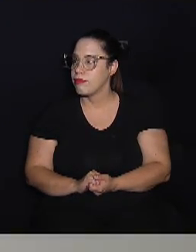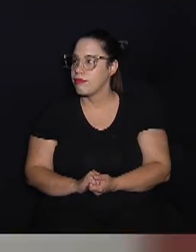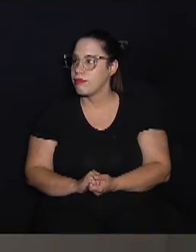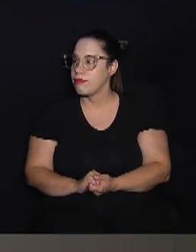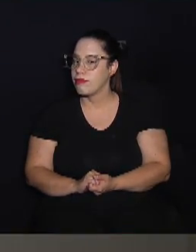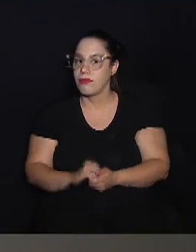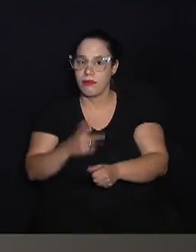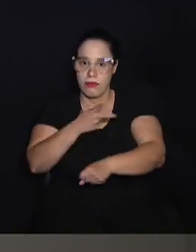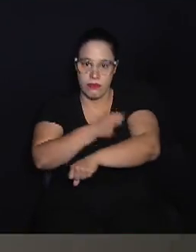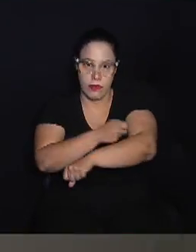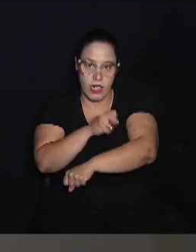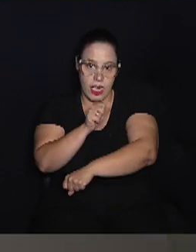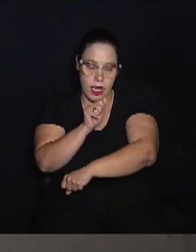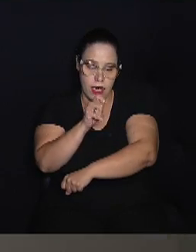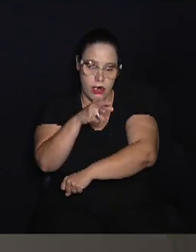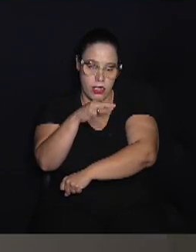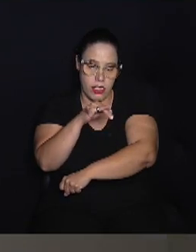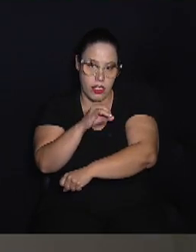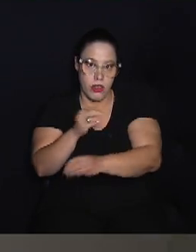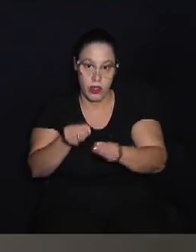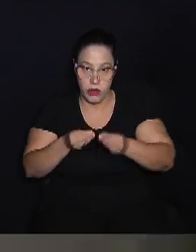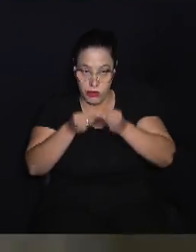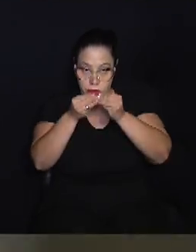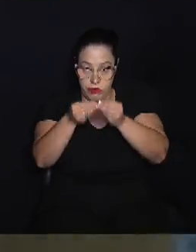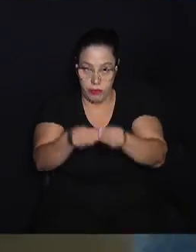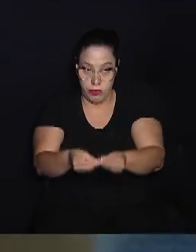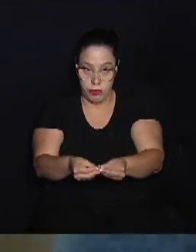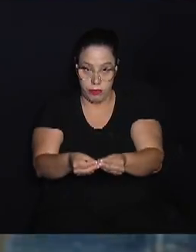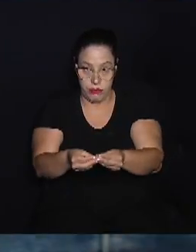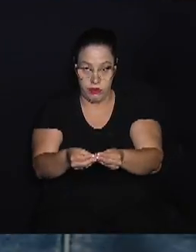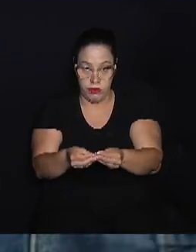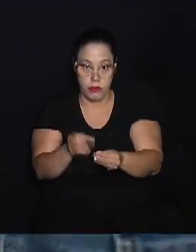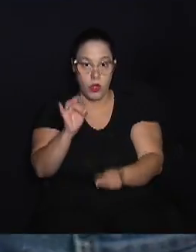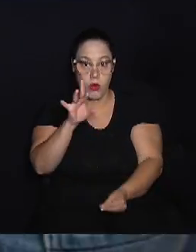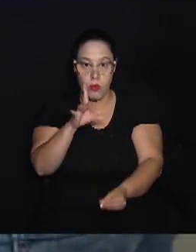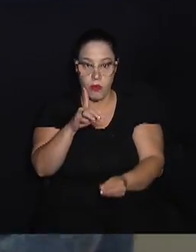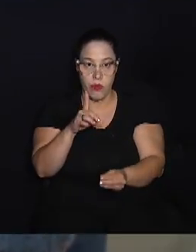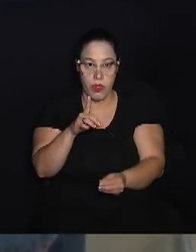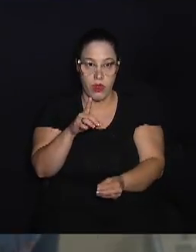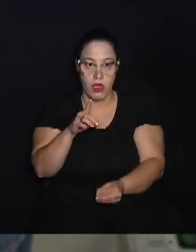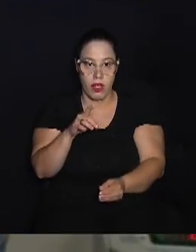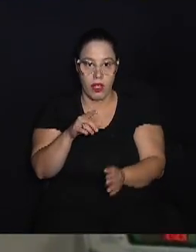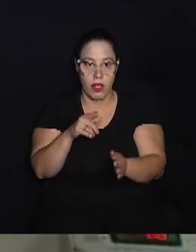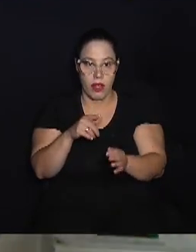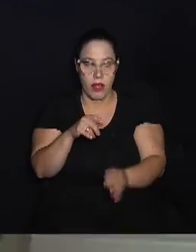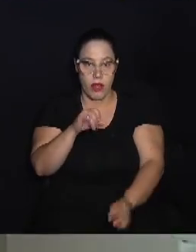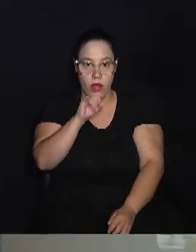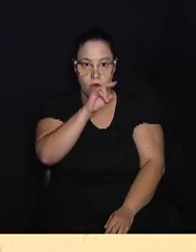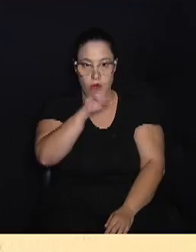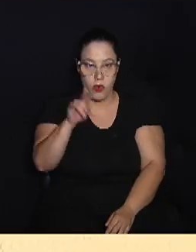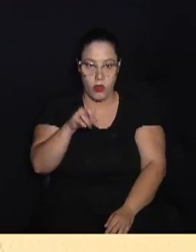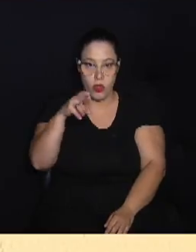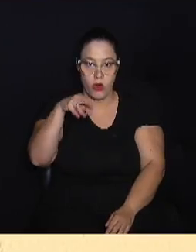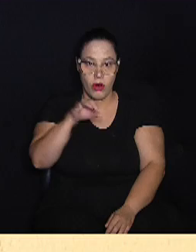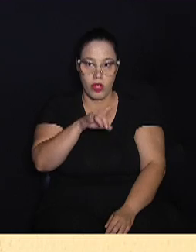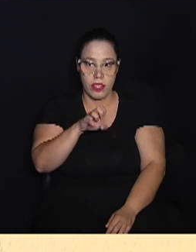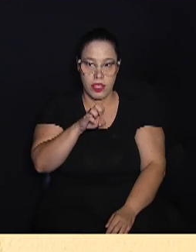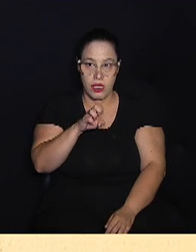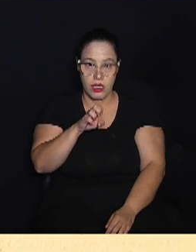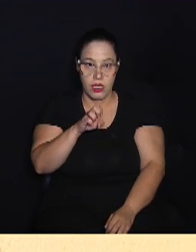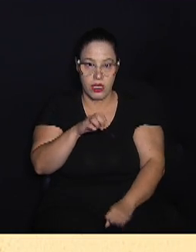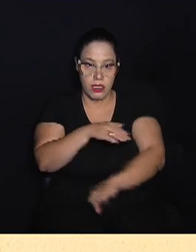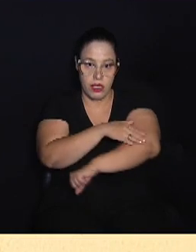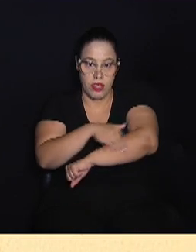A vacina antirrábica é disponibilizada no município somente na vigilância de zoonoses, que fica na